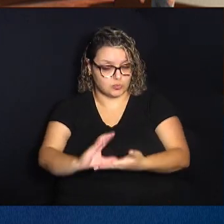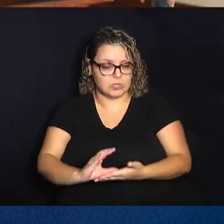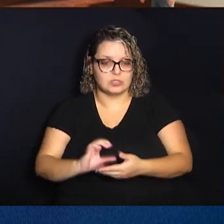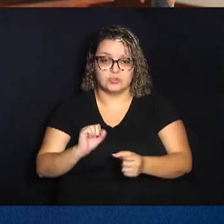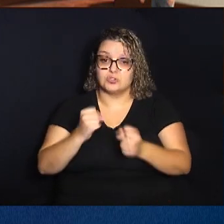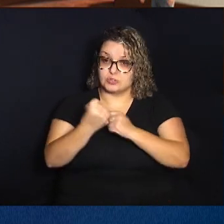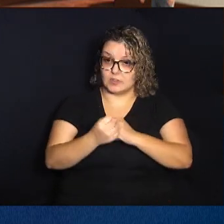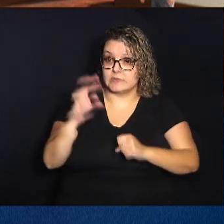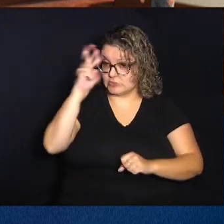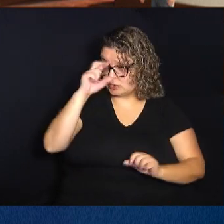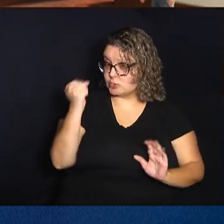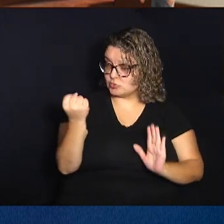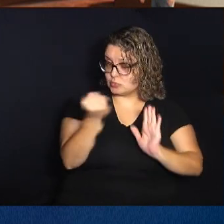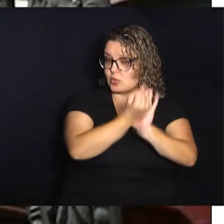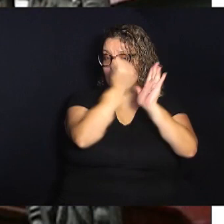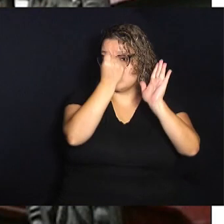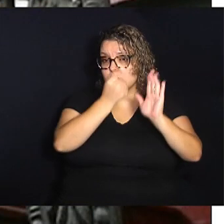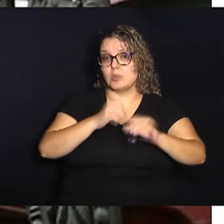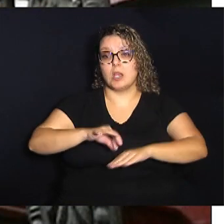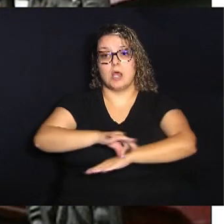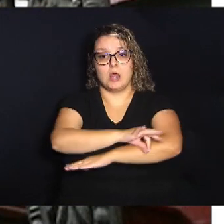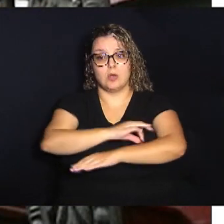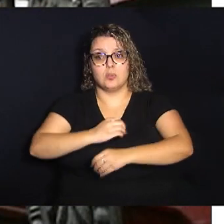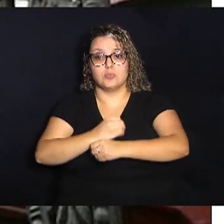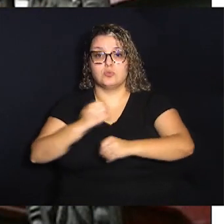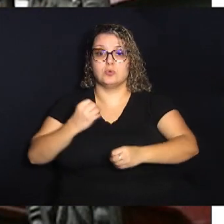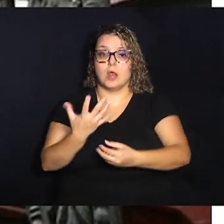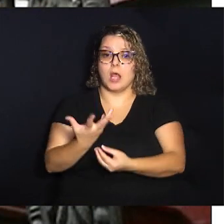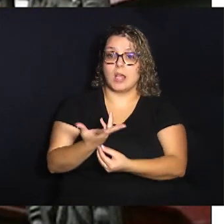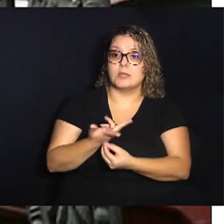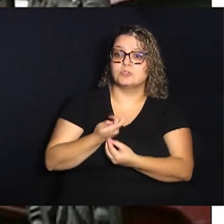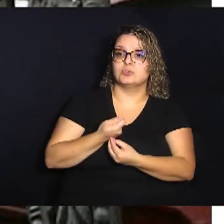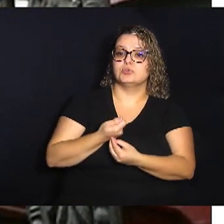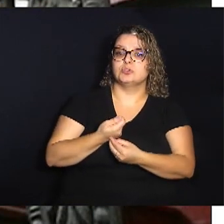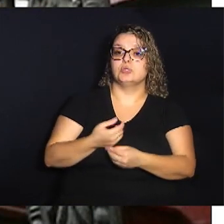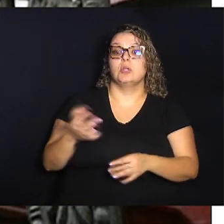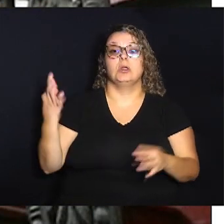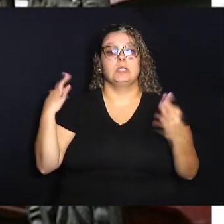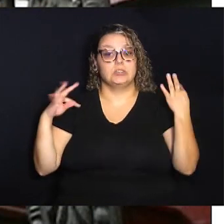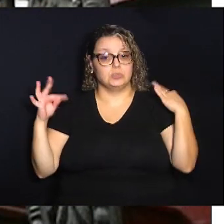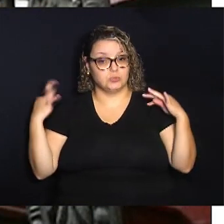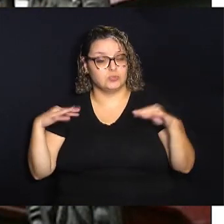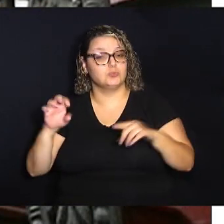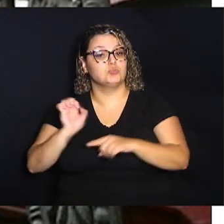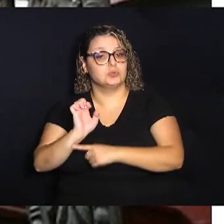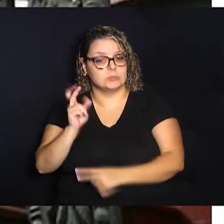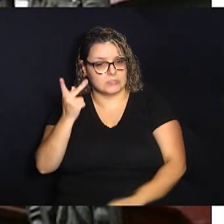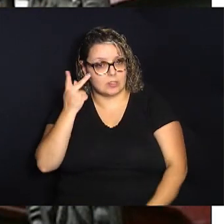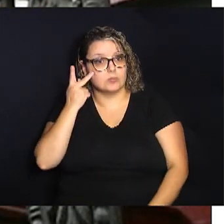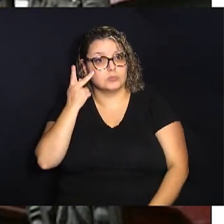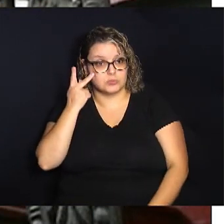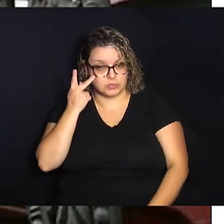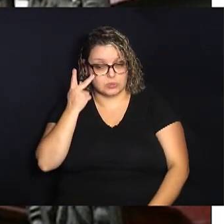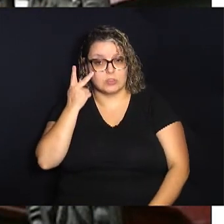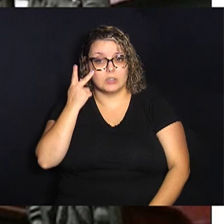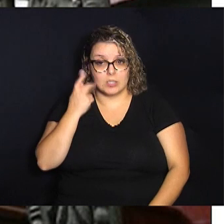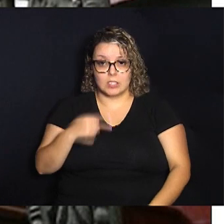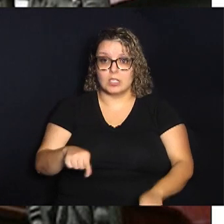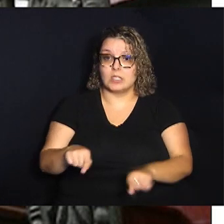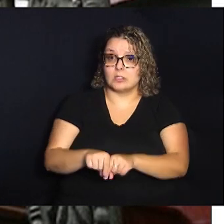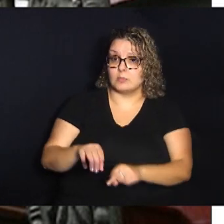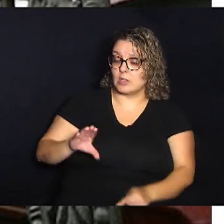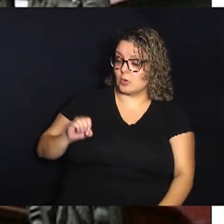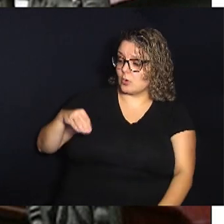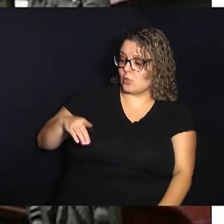Patrimônio Histórico, Arqueológico, Artístico e Turístico do Estado de São Paulo, e CONDEPAC,